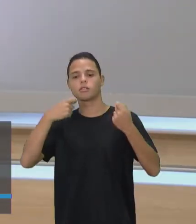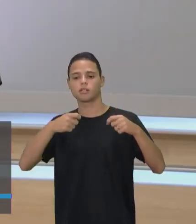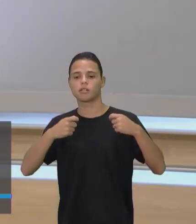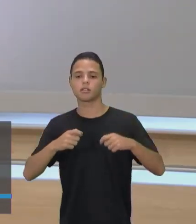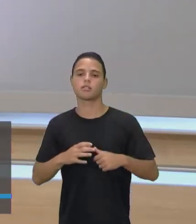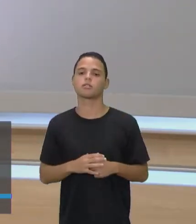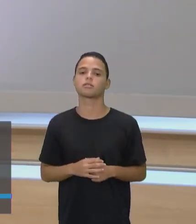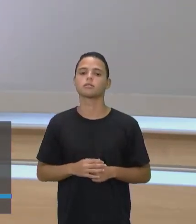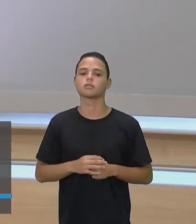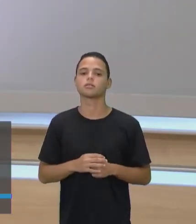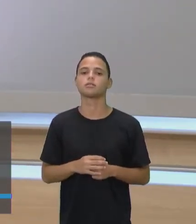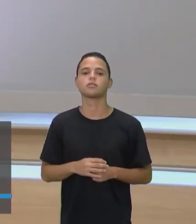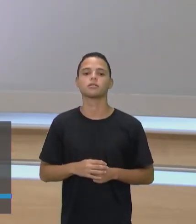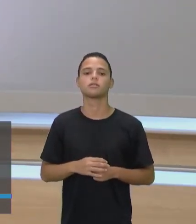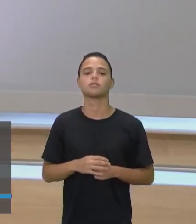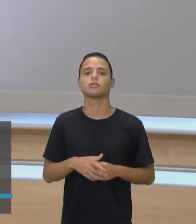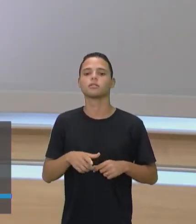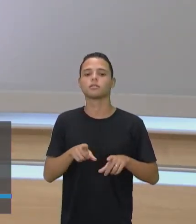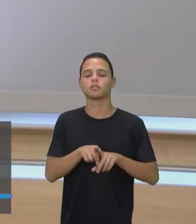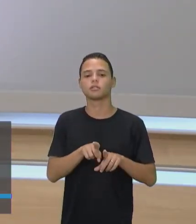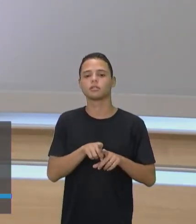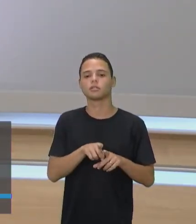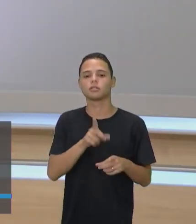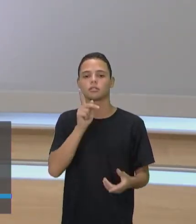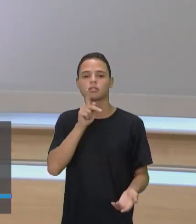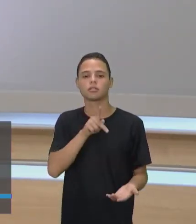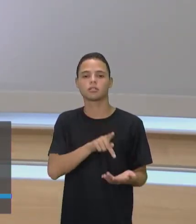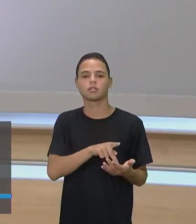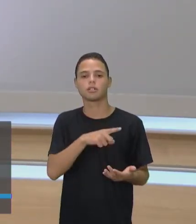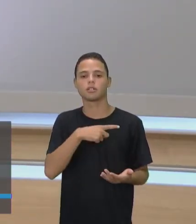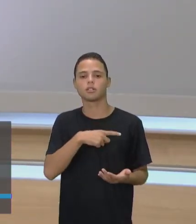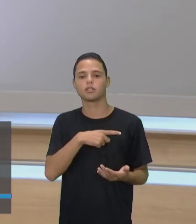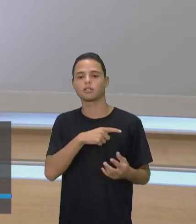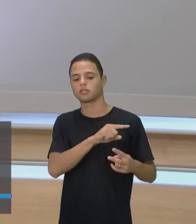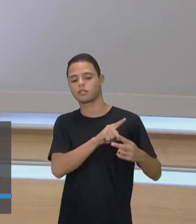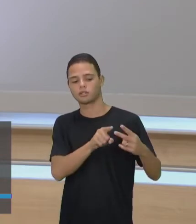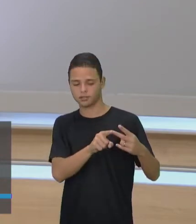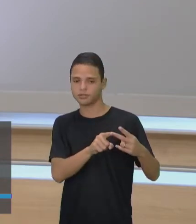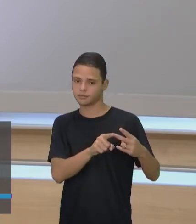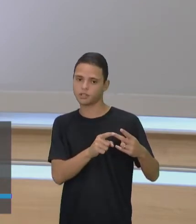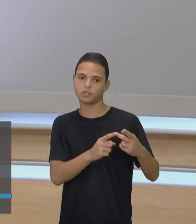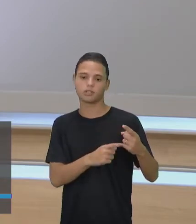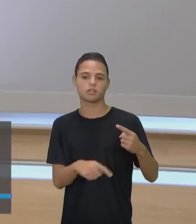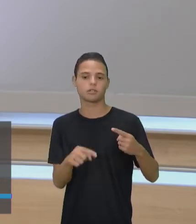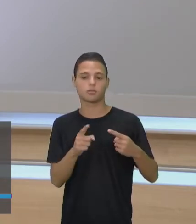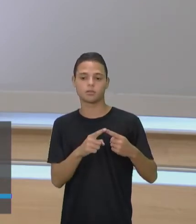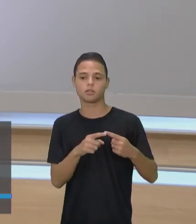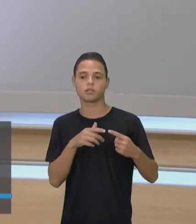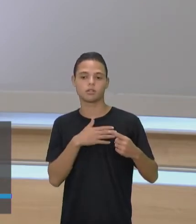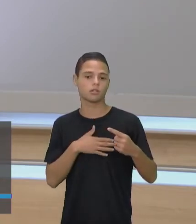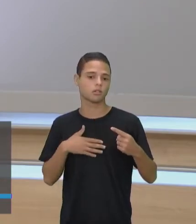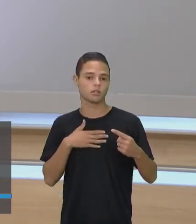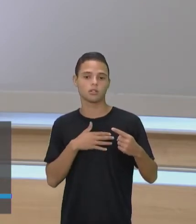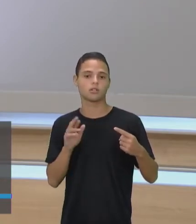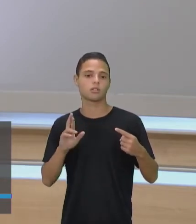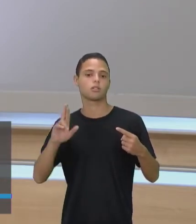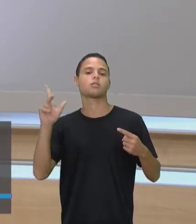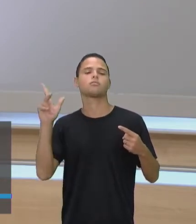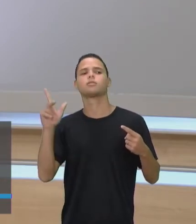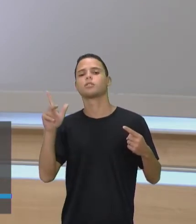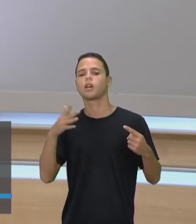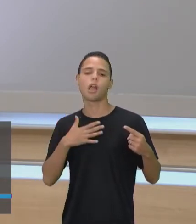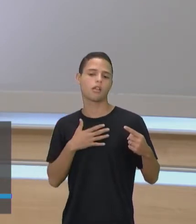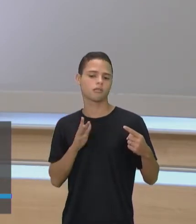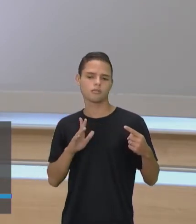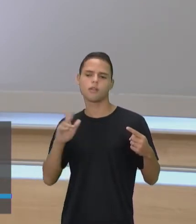E aí também trazendo para a realidade, tem duas coisas aí, né? Que primeiro, a gente gosta de ser diferente, porque todo mundo gosta de dizer que é